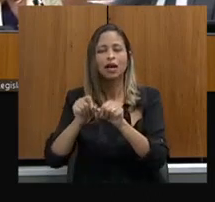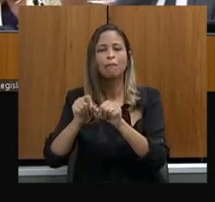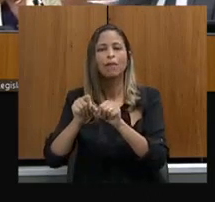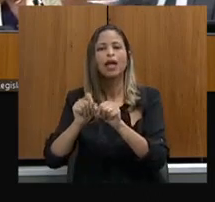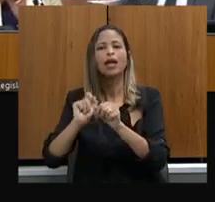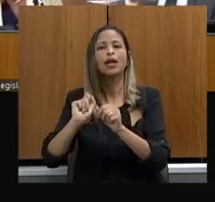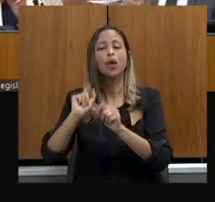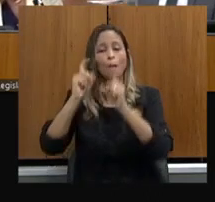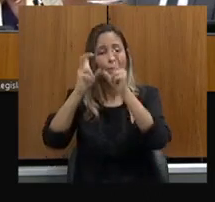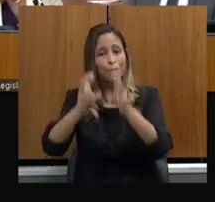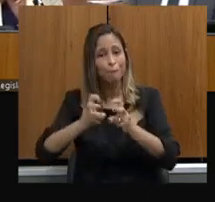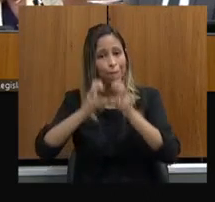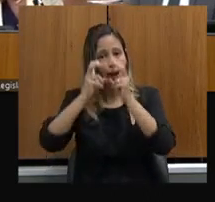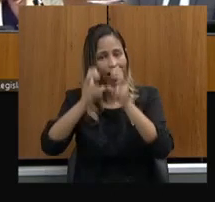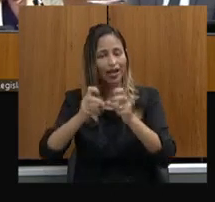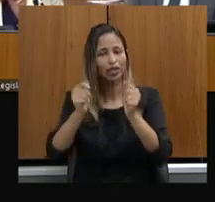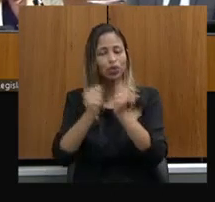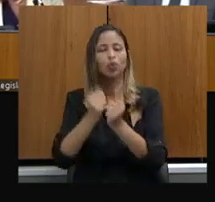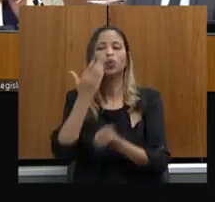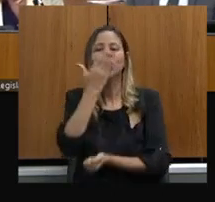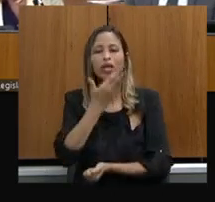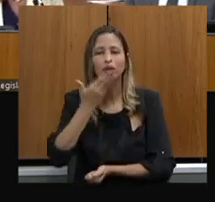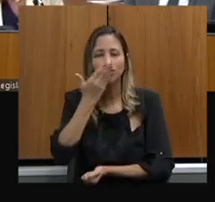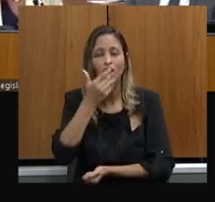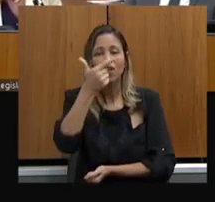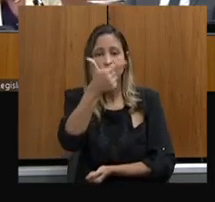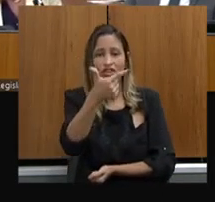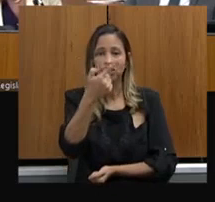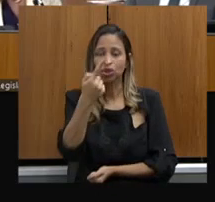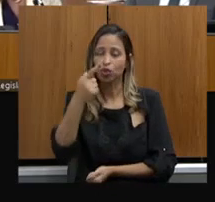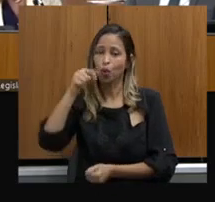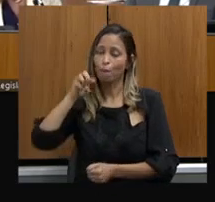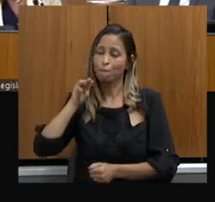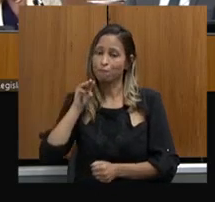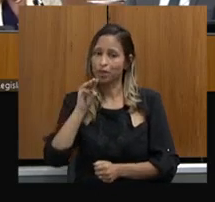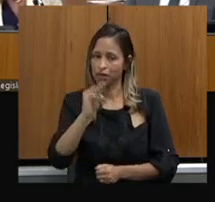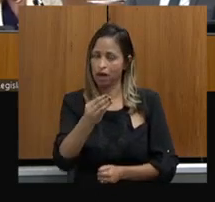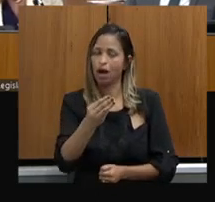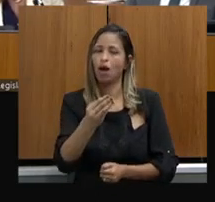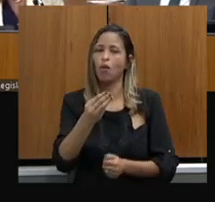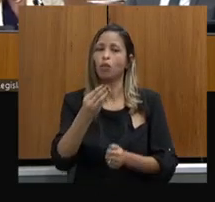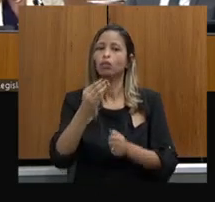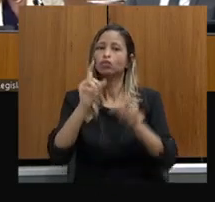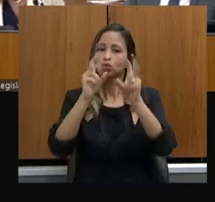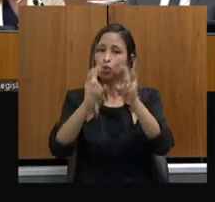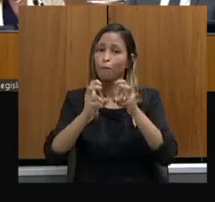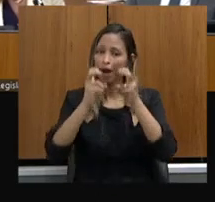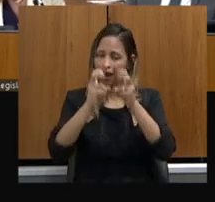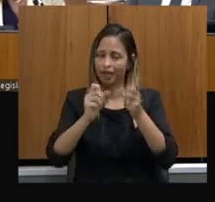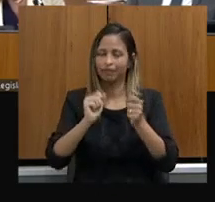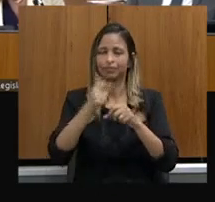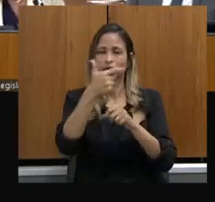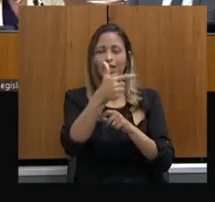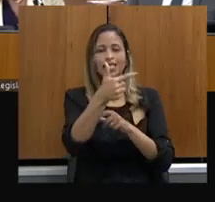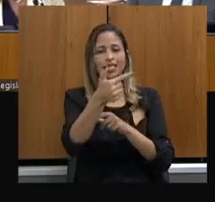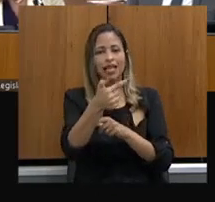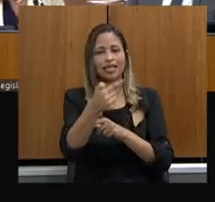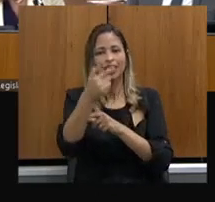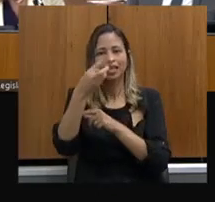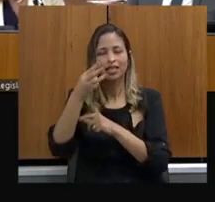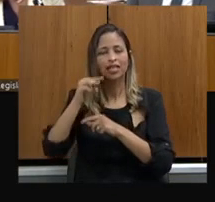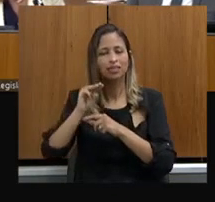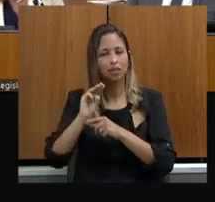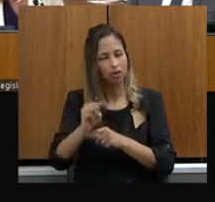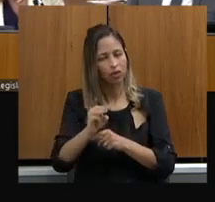do parque estadual do Rio Doce são 21 milhões para requalificação do parque e outros 73 milhões